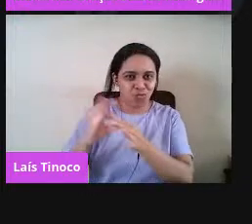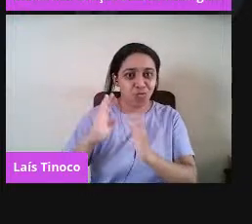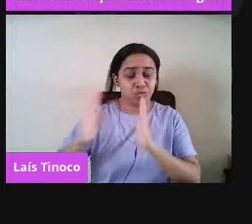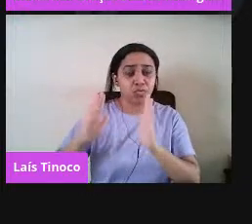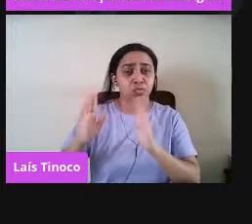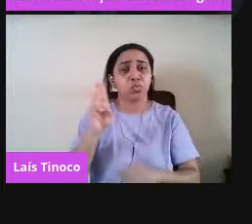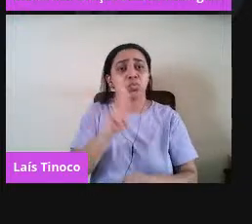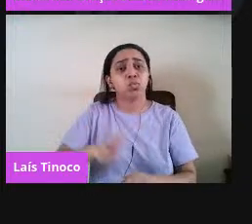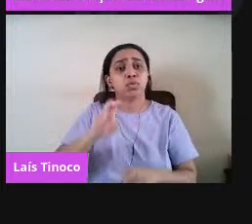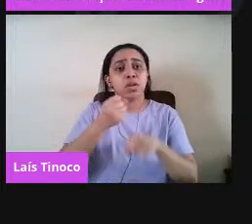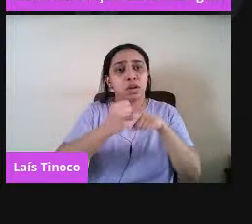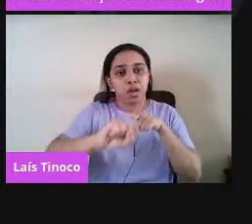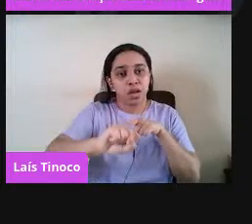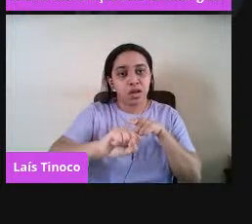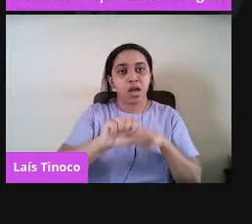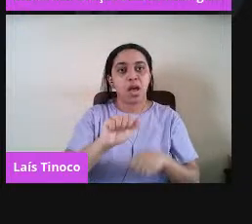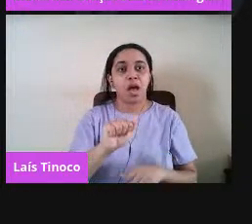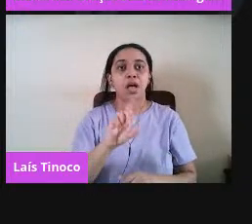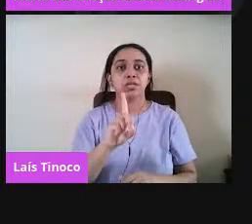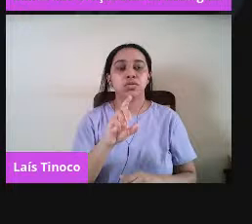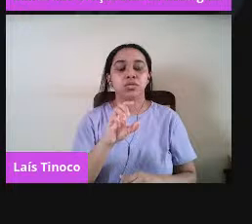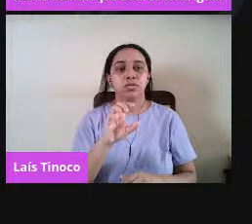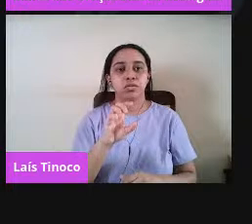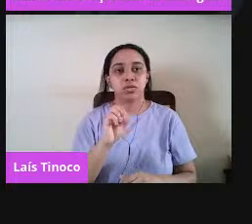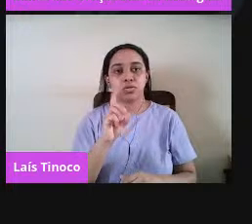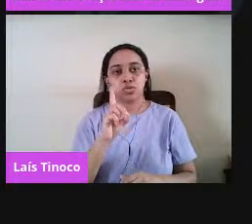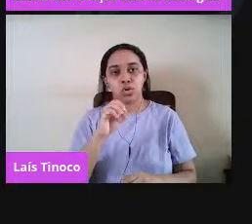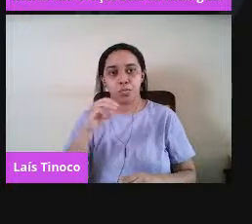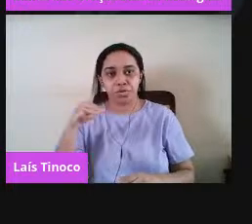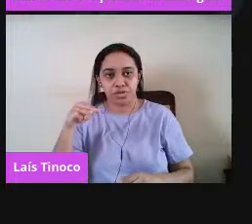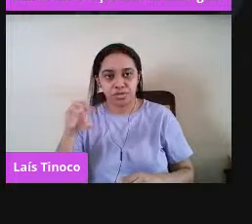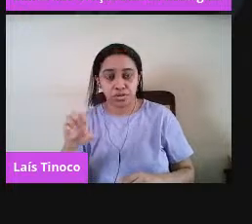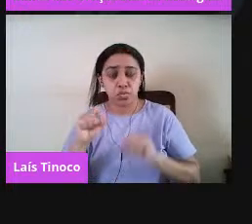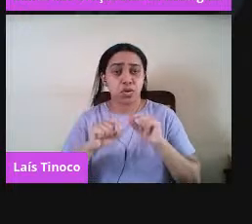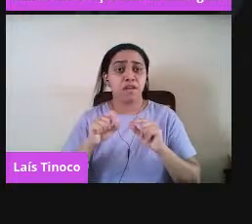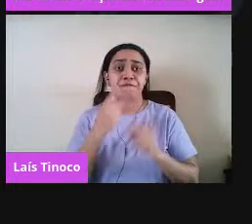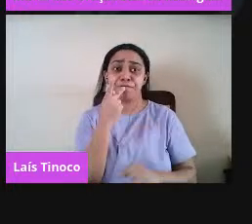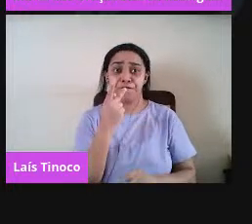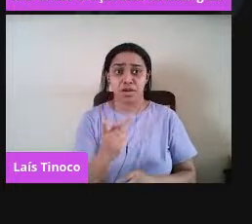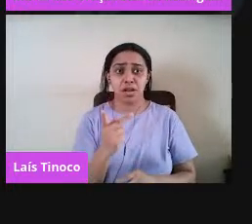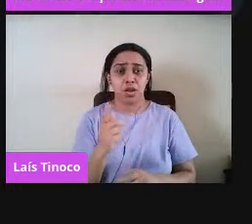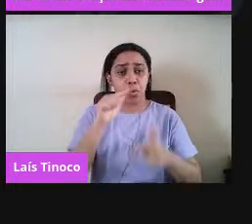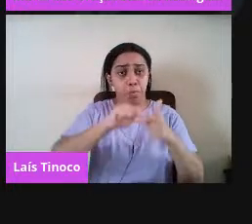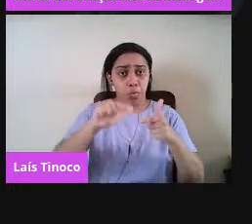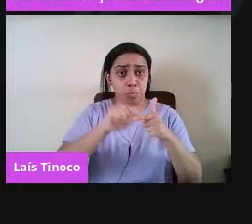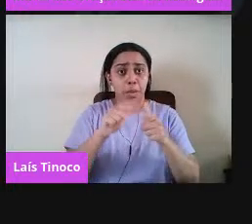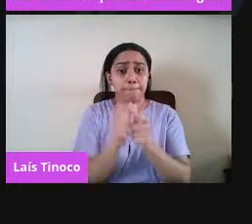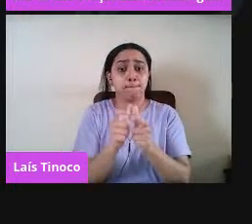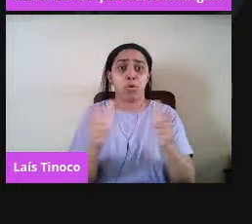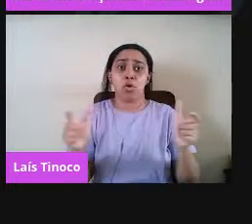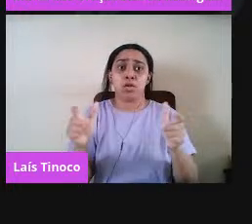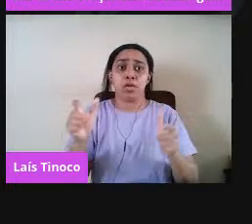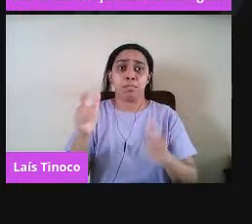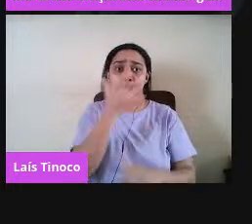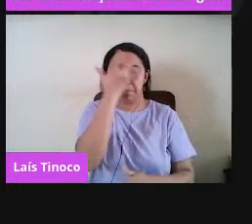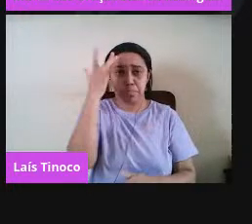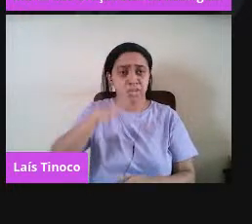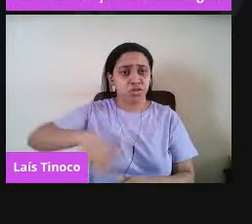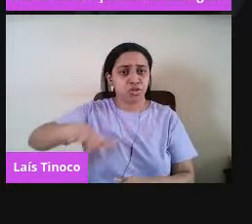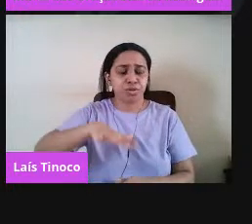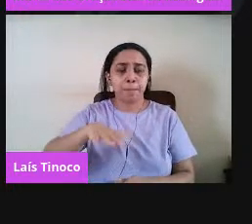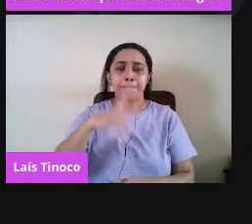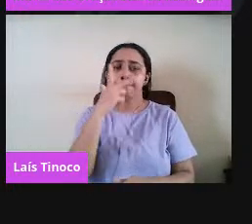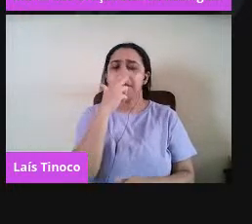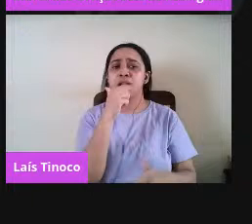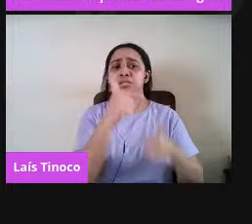argumento ad hominem, quando diz, abro aspas, o problema é que a maioria dessa gente já considera trabalho